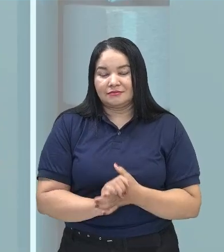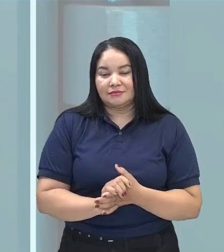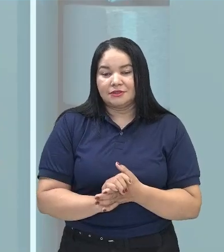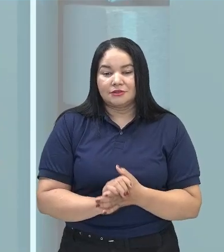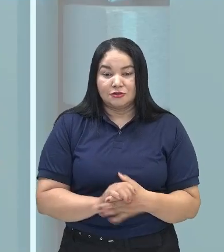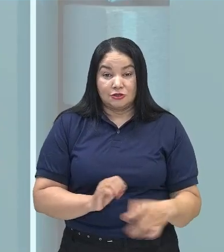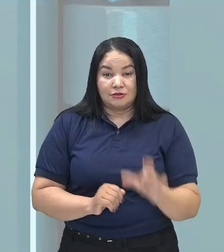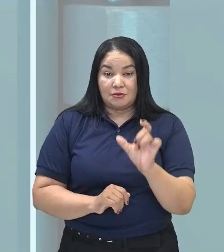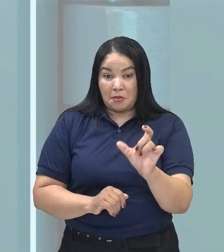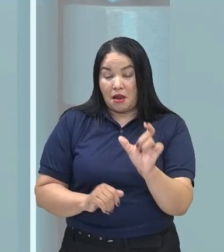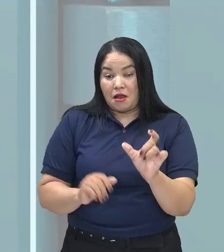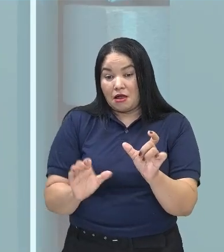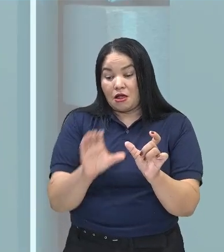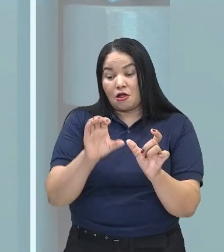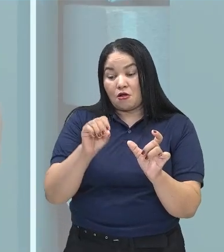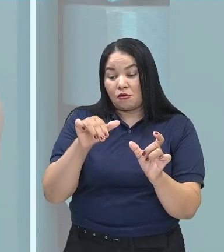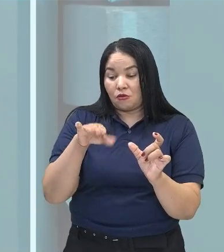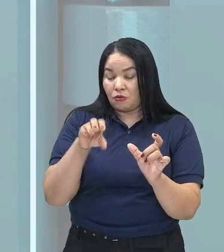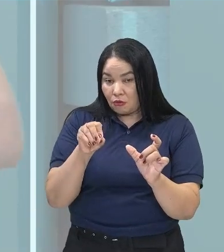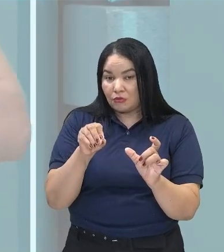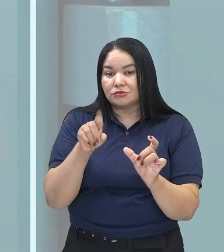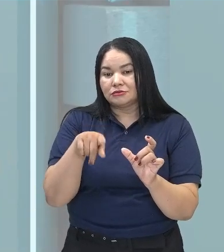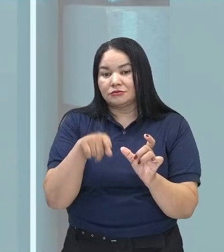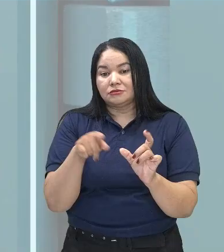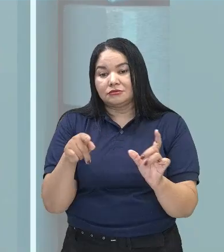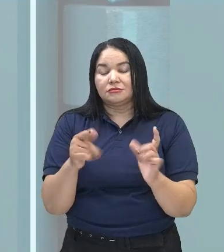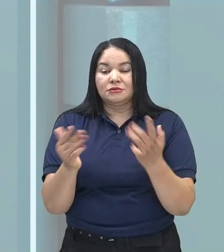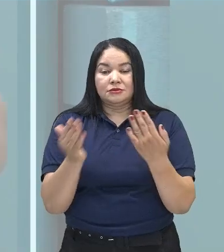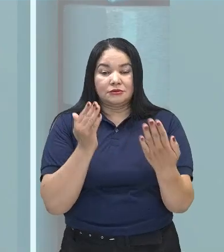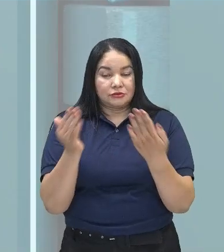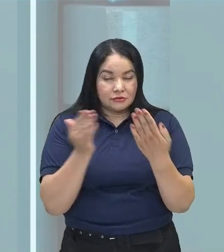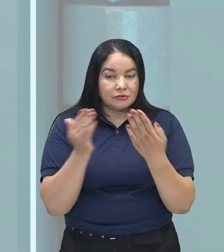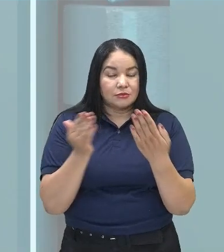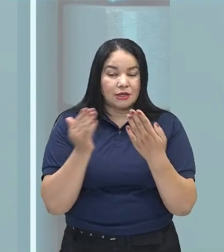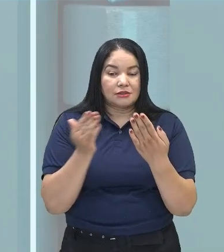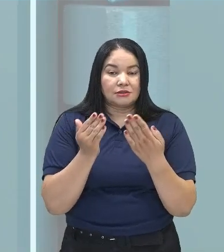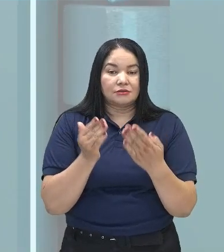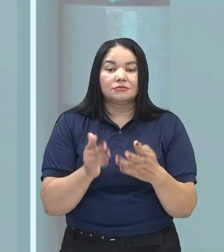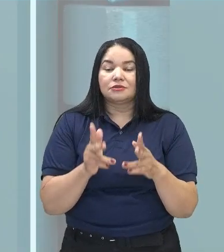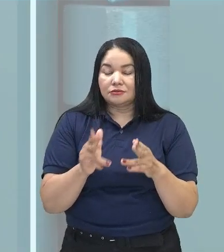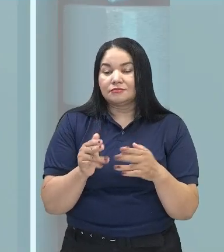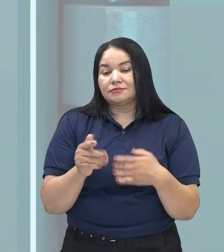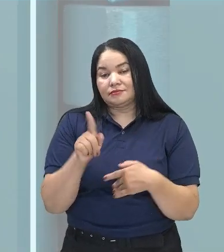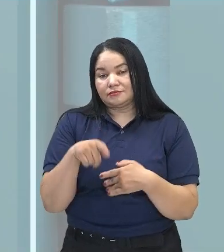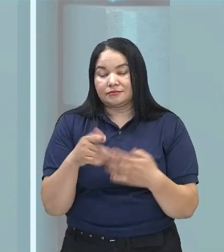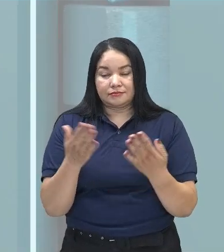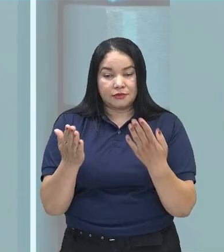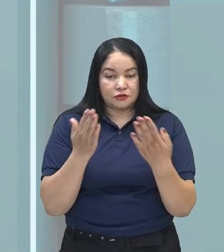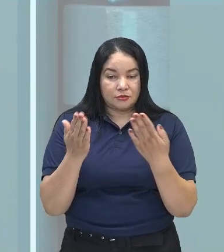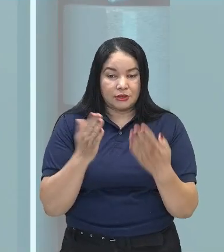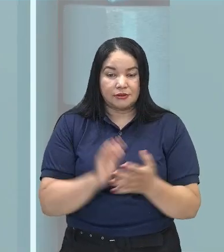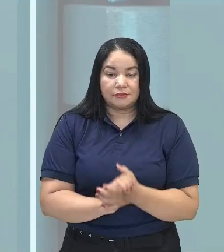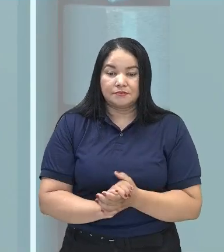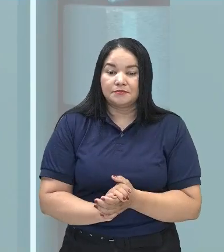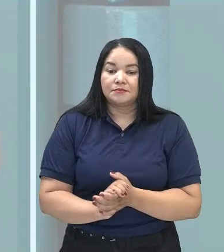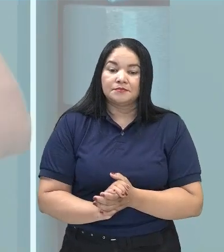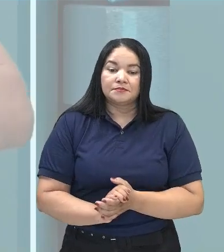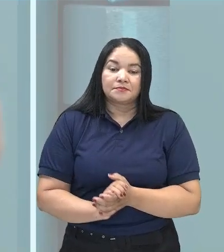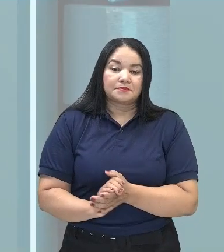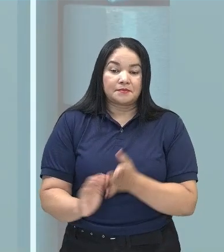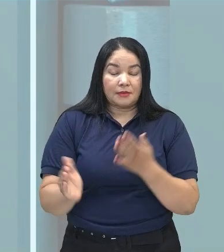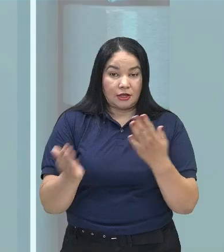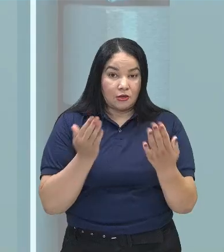como uma onça. Aí, quando eu digo como, né, todo mundo já sabe que eu estou fazendo uma comparação. Por isso que diz que a comparação